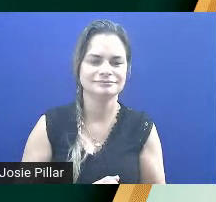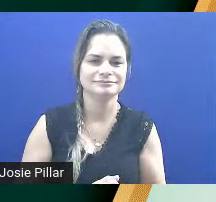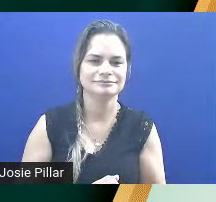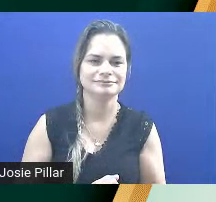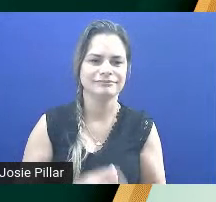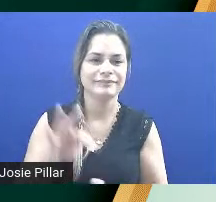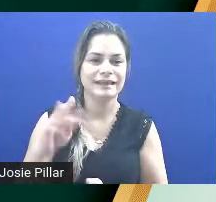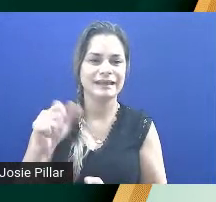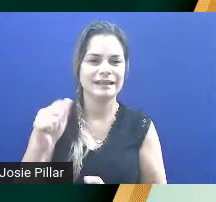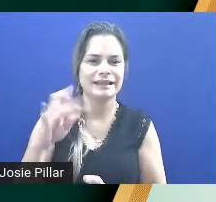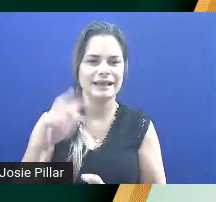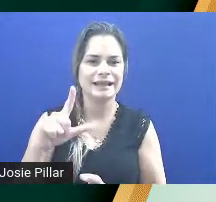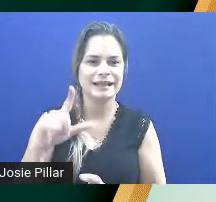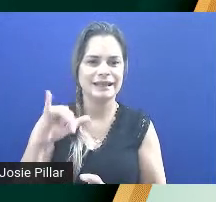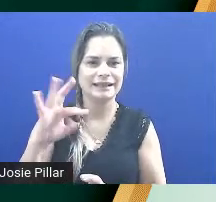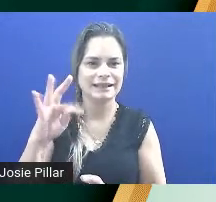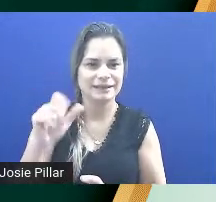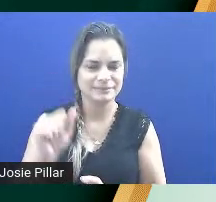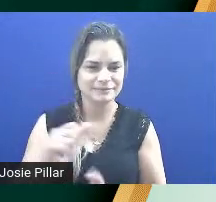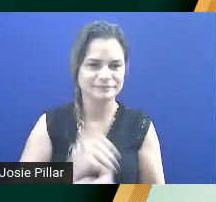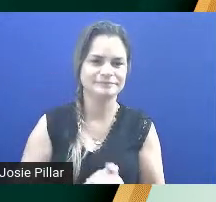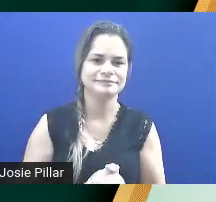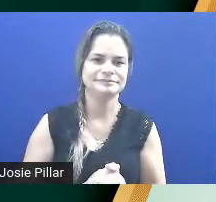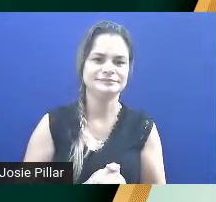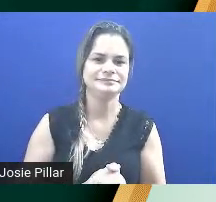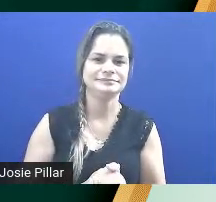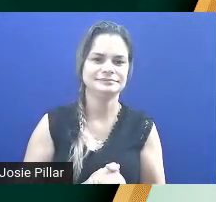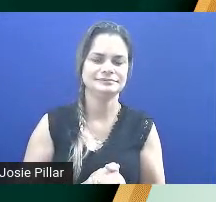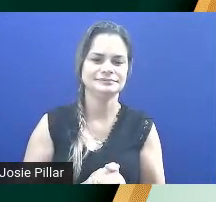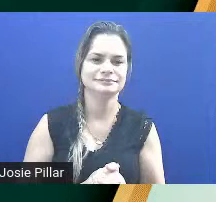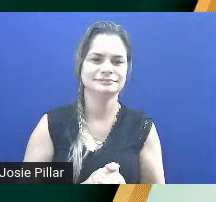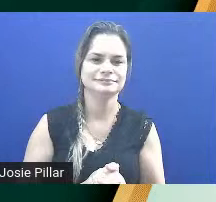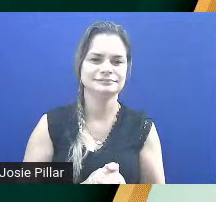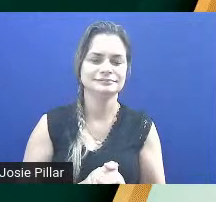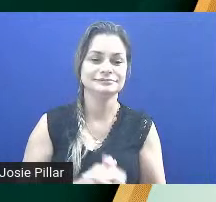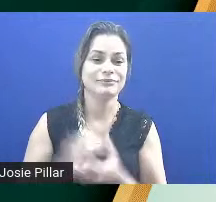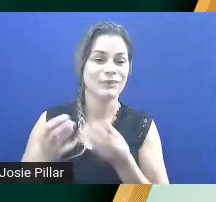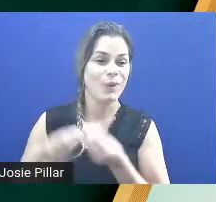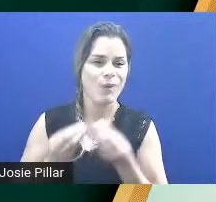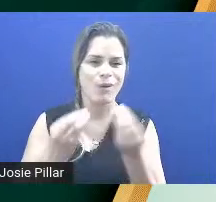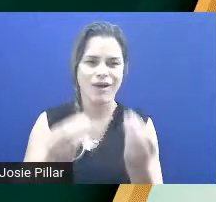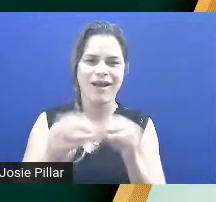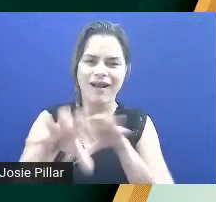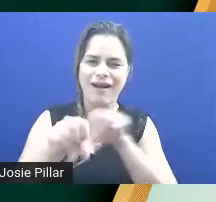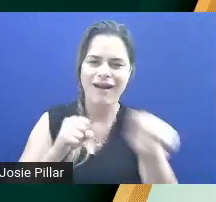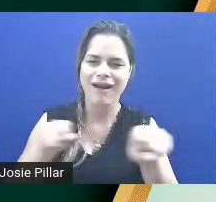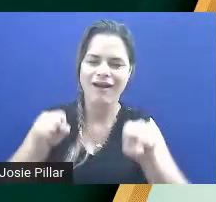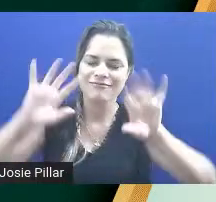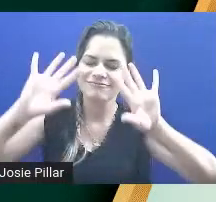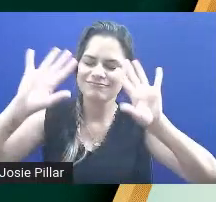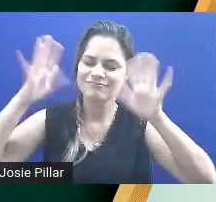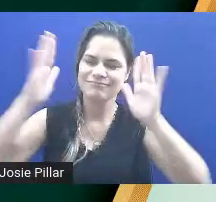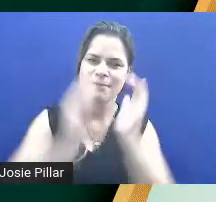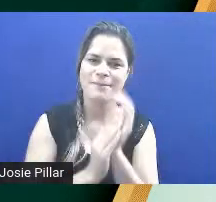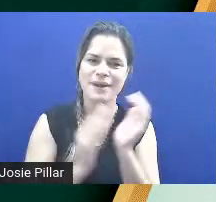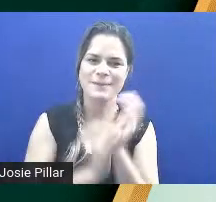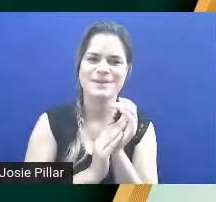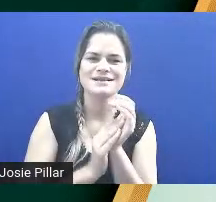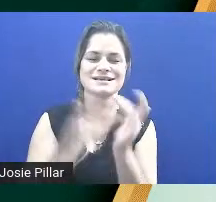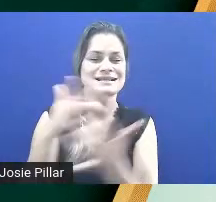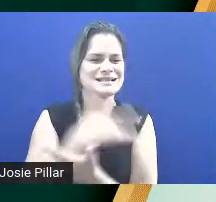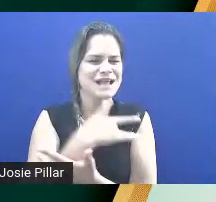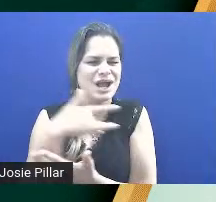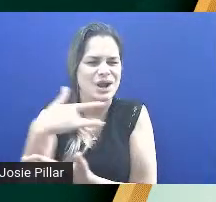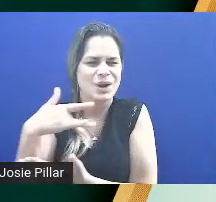Thalita Leonardo Damasceno. Thalita Damasceno, confira-te o grau. Parabéns, saúde.